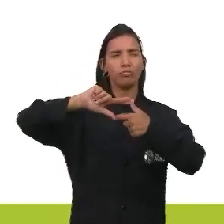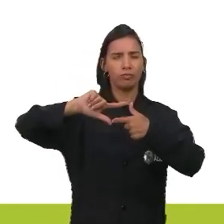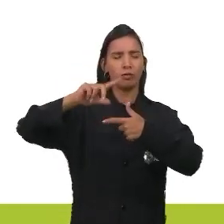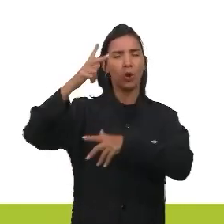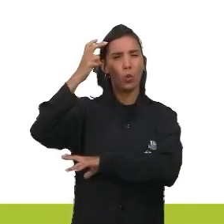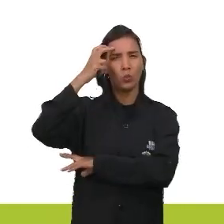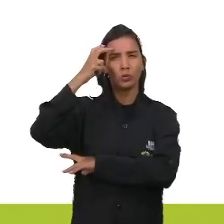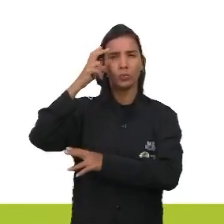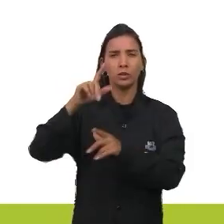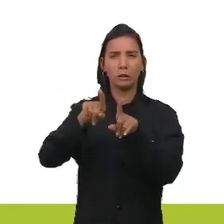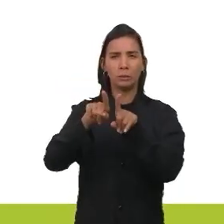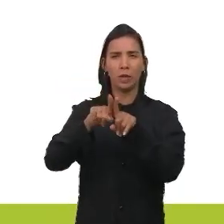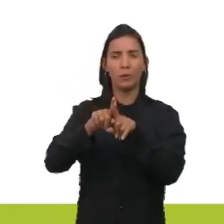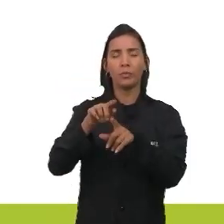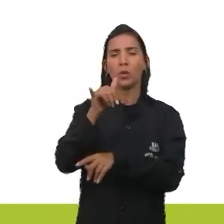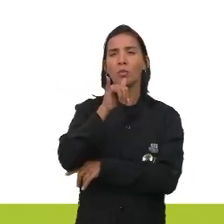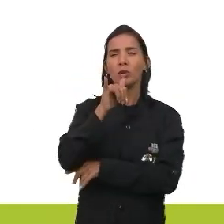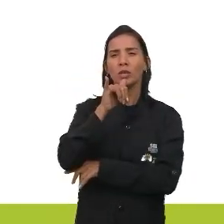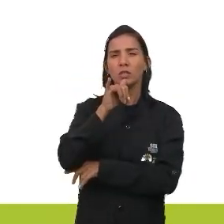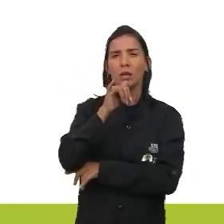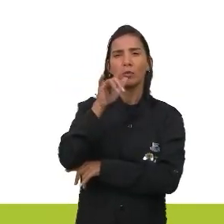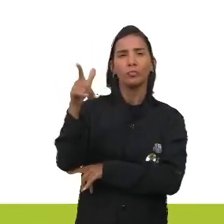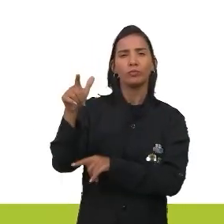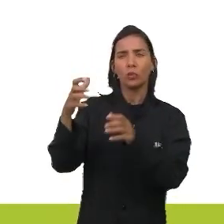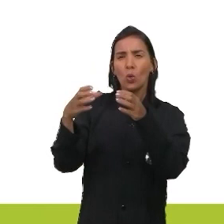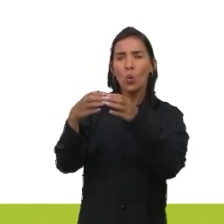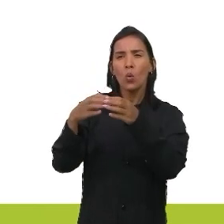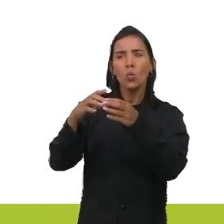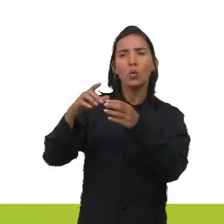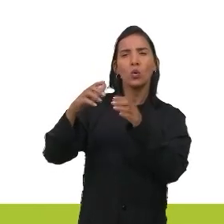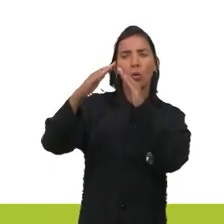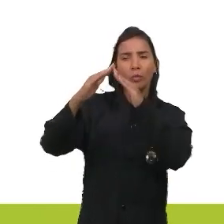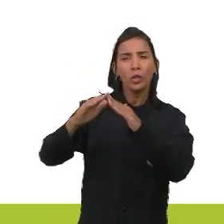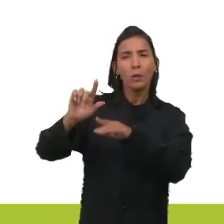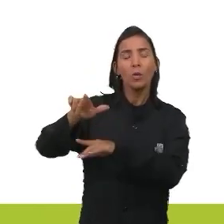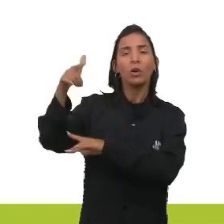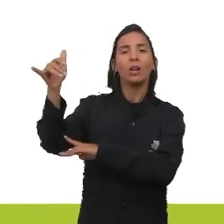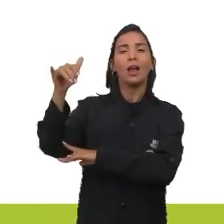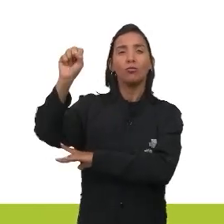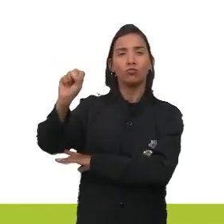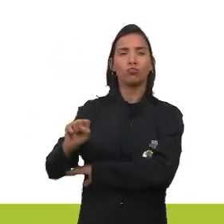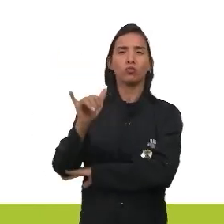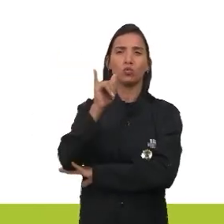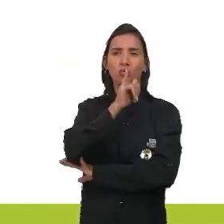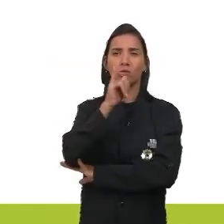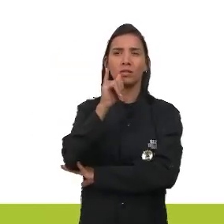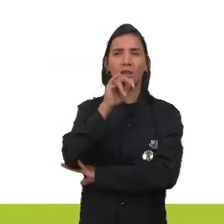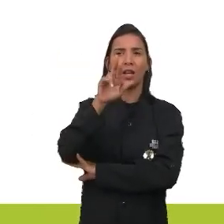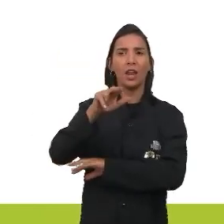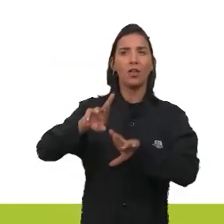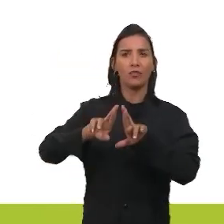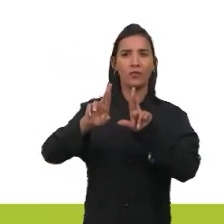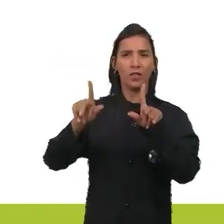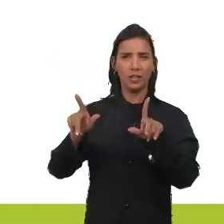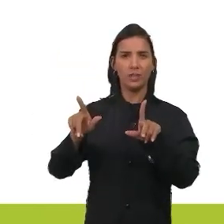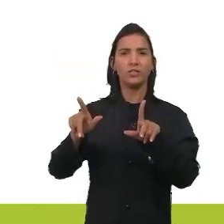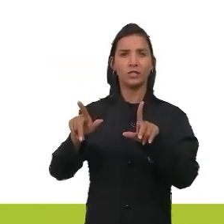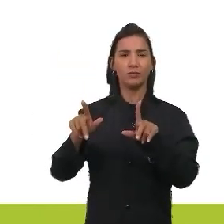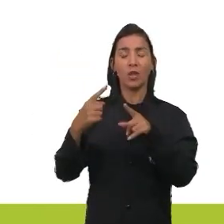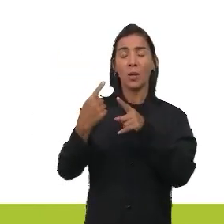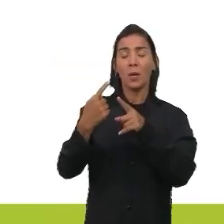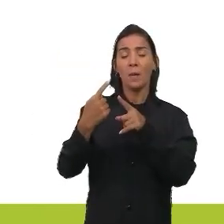ser diferente da de um vilarejo no norte da Itália, mas ambos compartilharam uma cultura